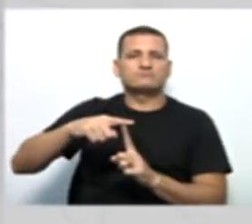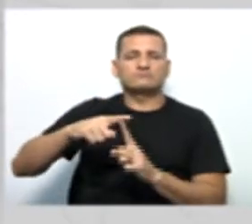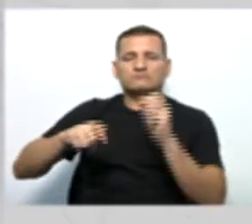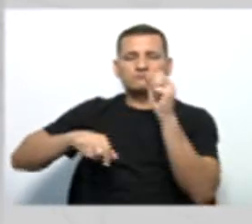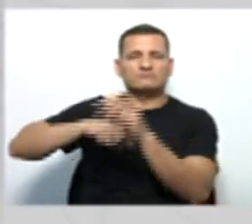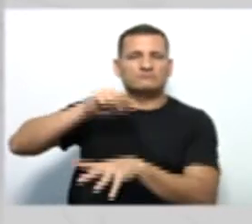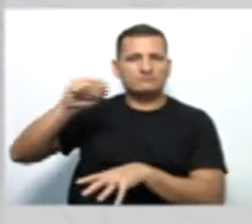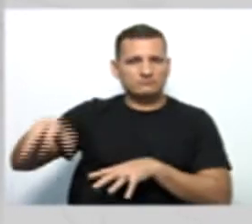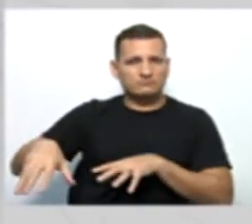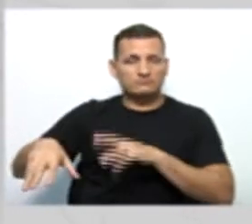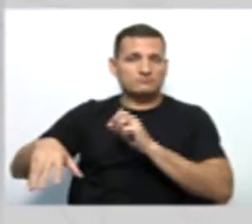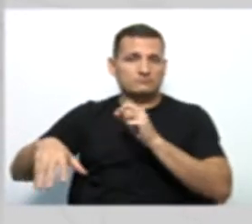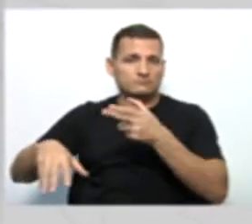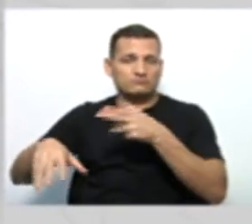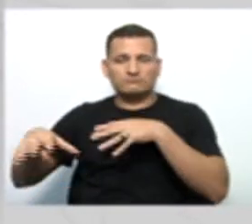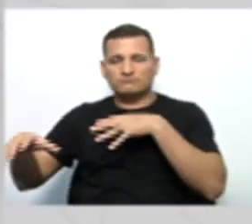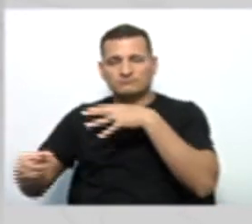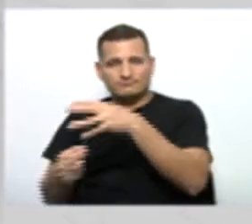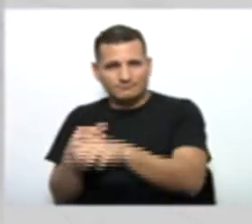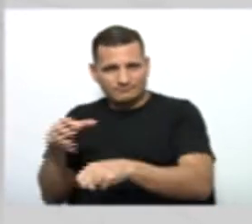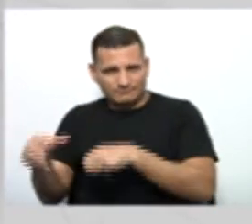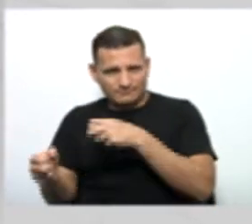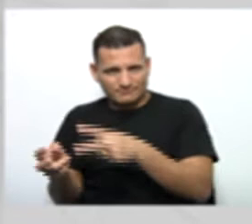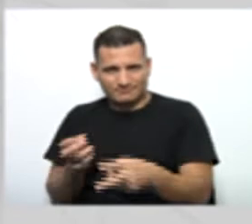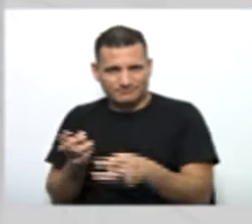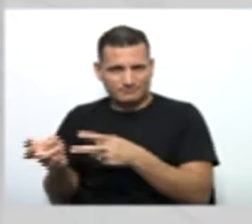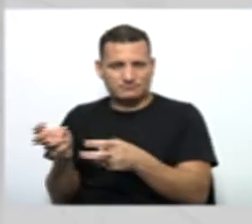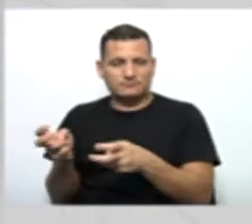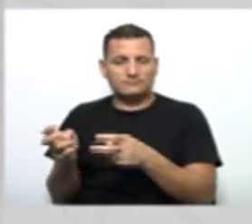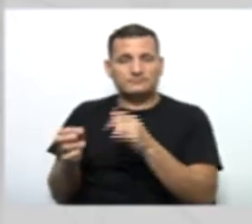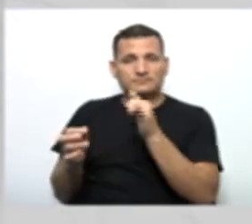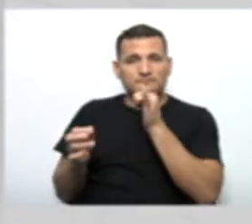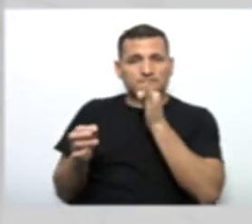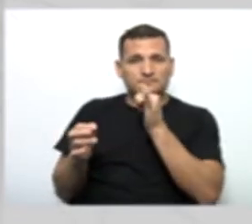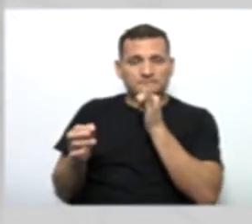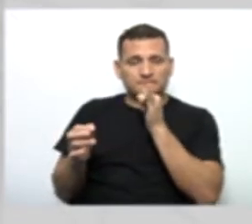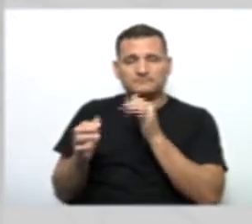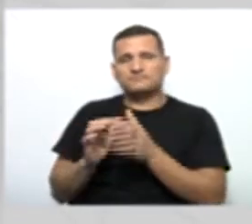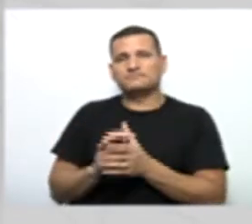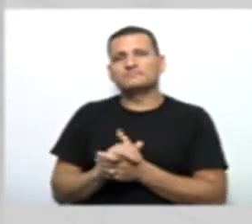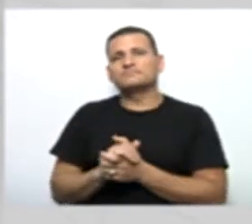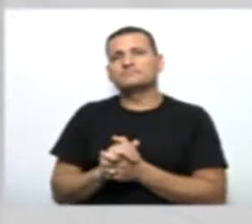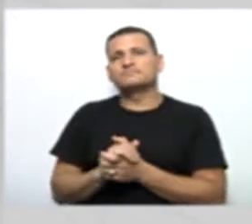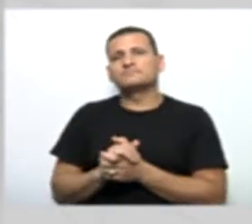lançando. O tipo de recursos é, por exemplo, se nós vamos retirar da natureza